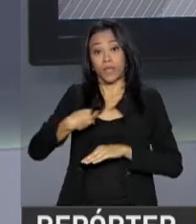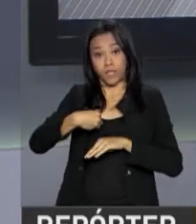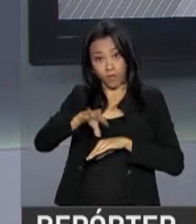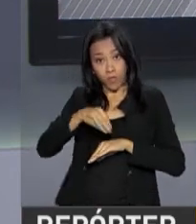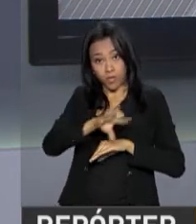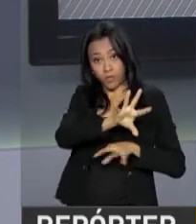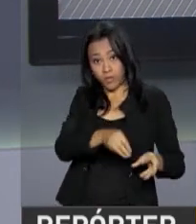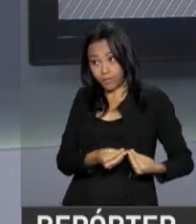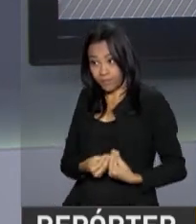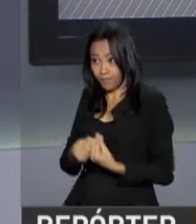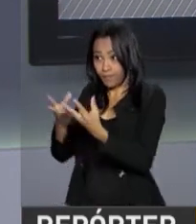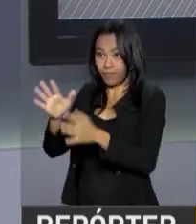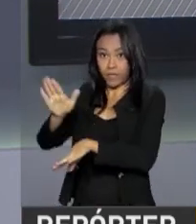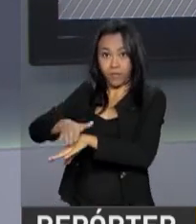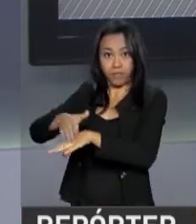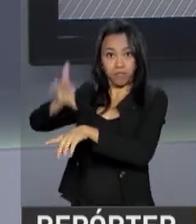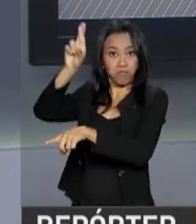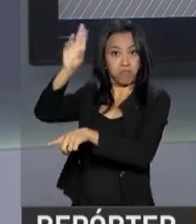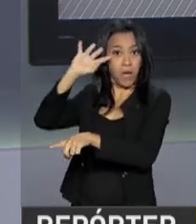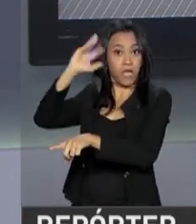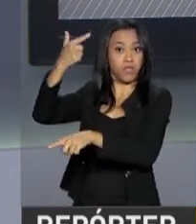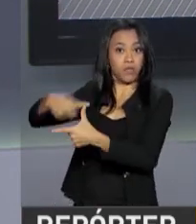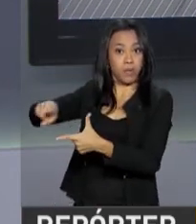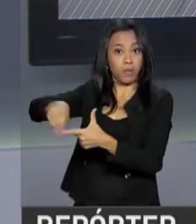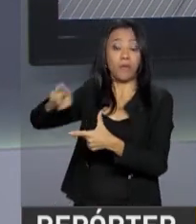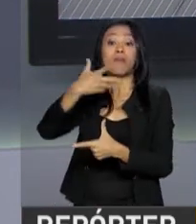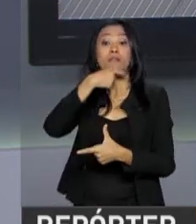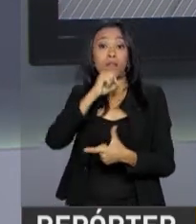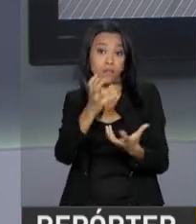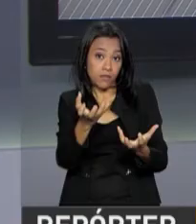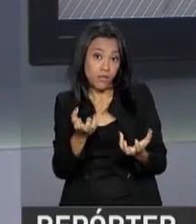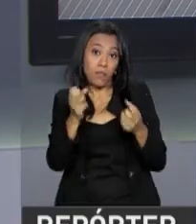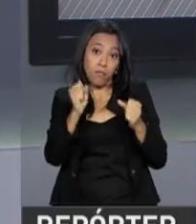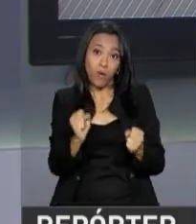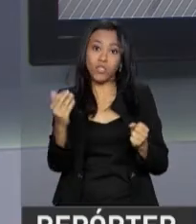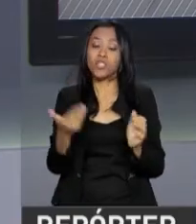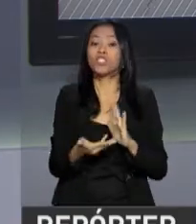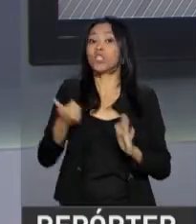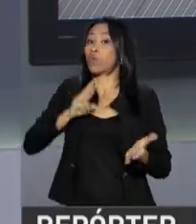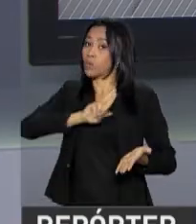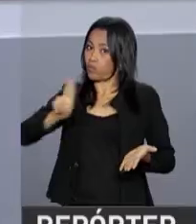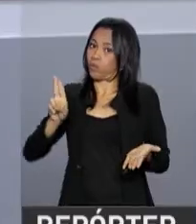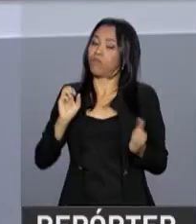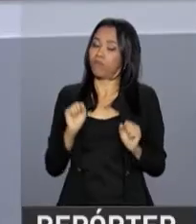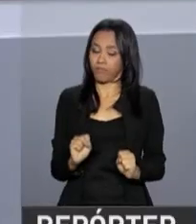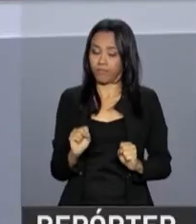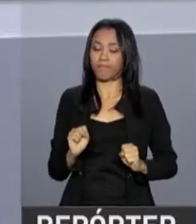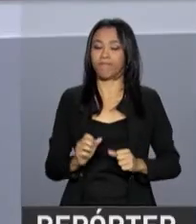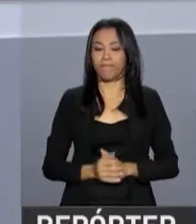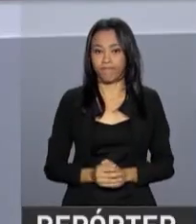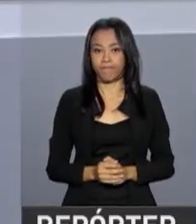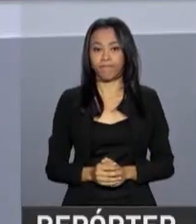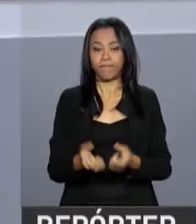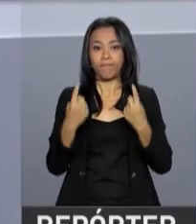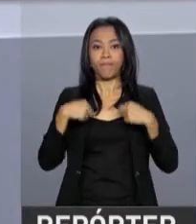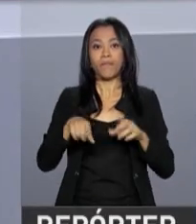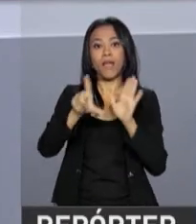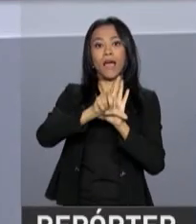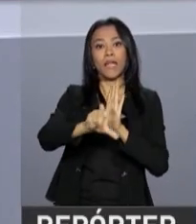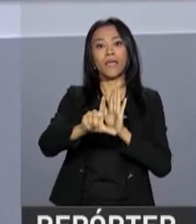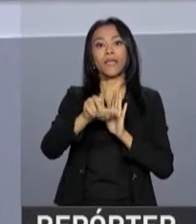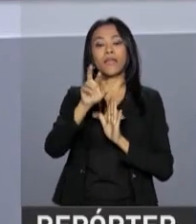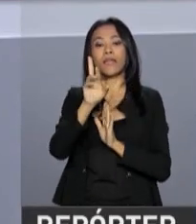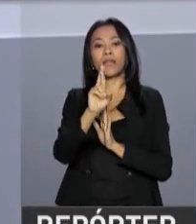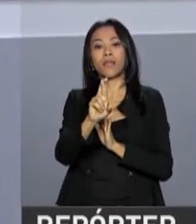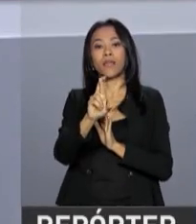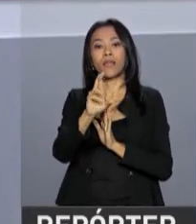para os órgãos responsáveis quem quiser pode fazer a manifestação de maneira anônima a lei rouanet é uma das formas